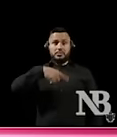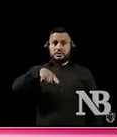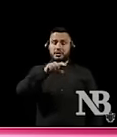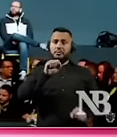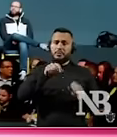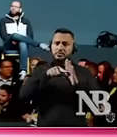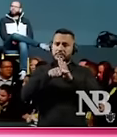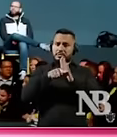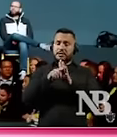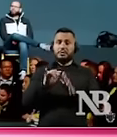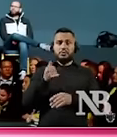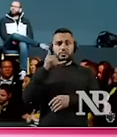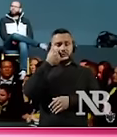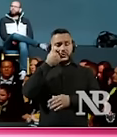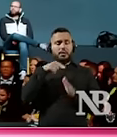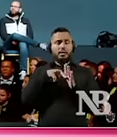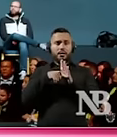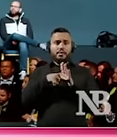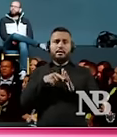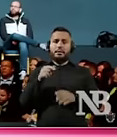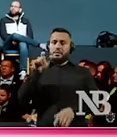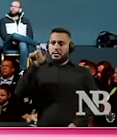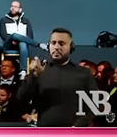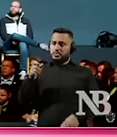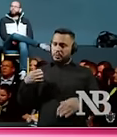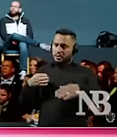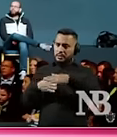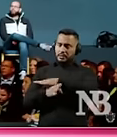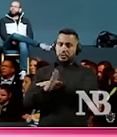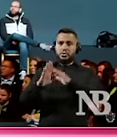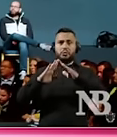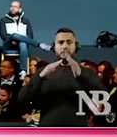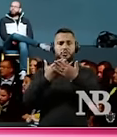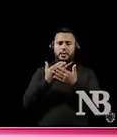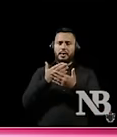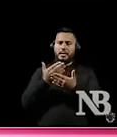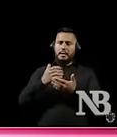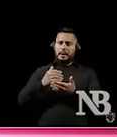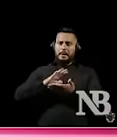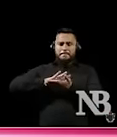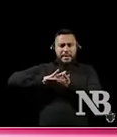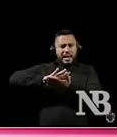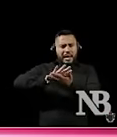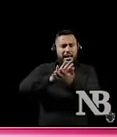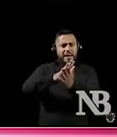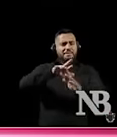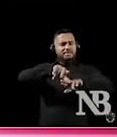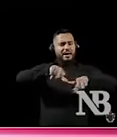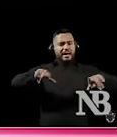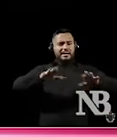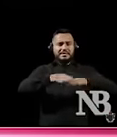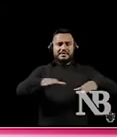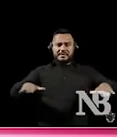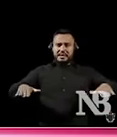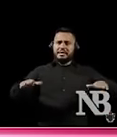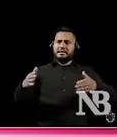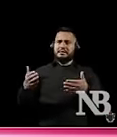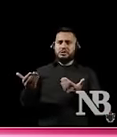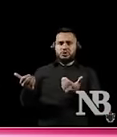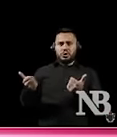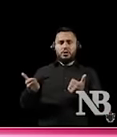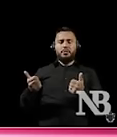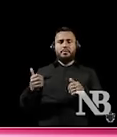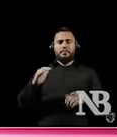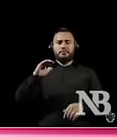no seu celular, de um cara que entrou dentro de uma escola, matou várias crianças, adolescentes, um monte de gente. No julgamento